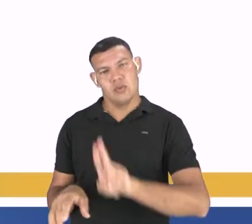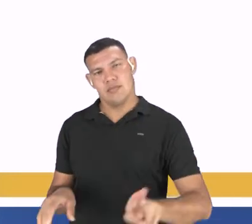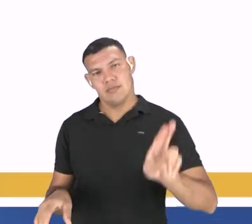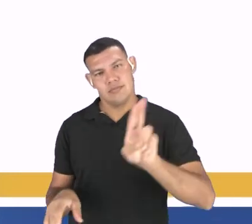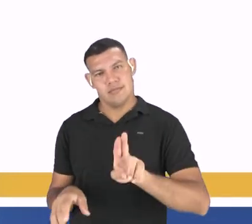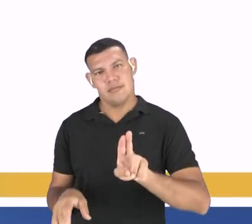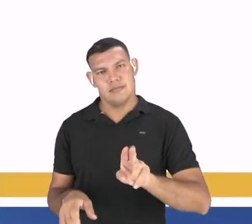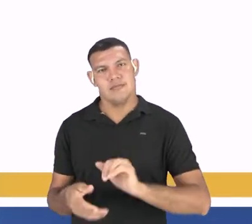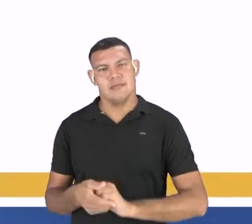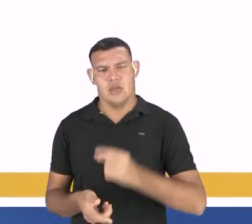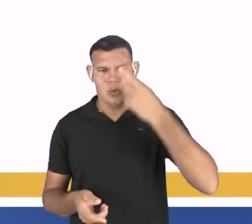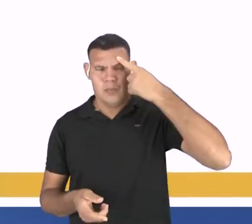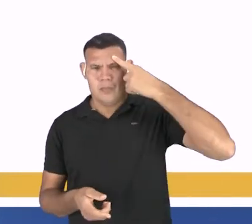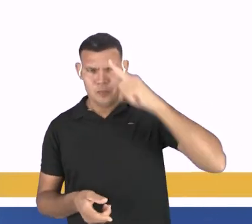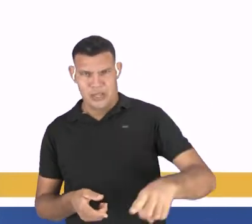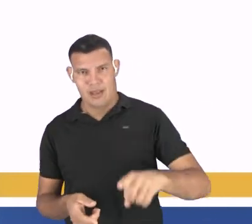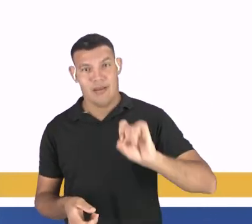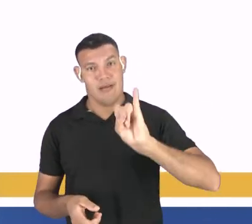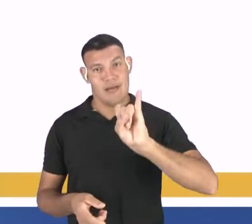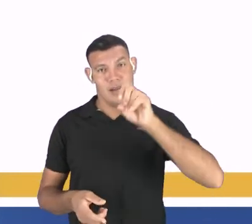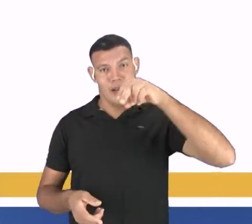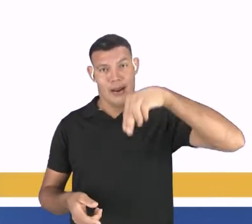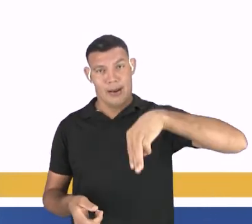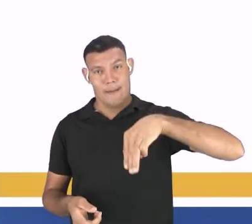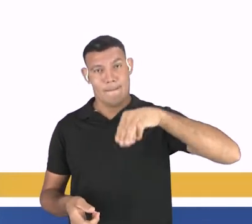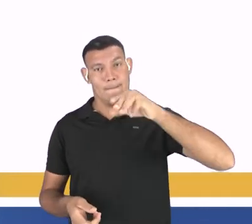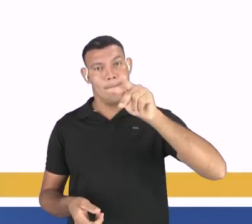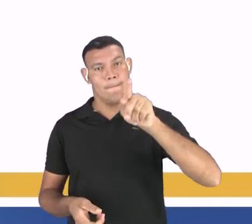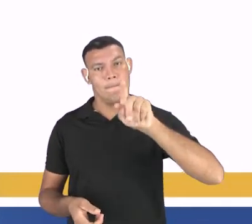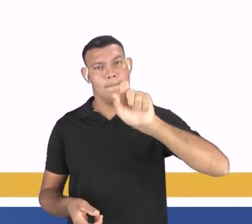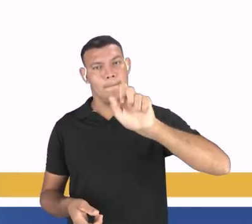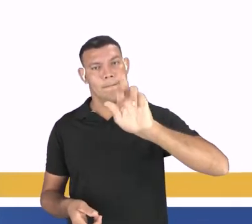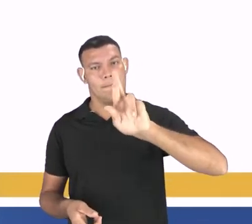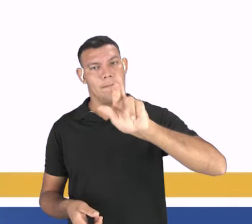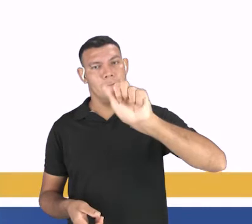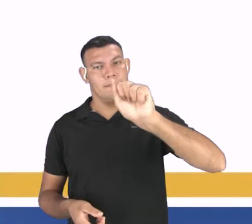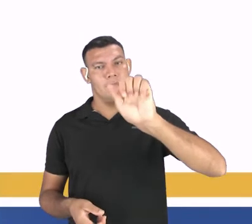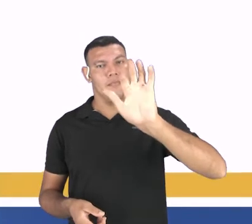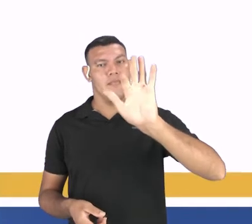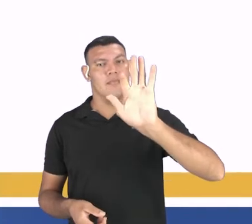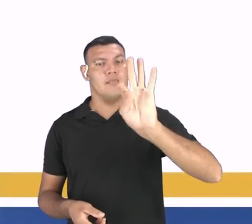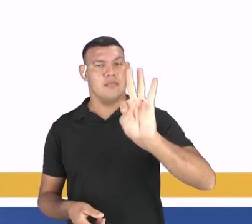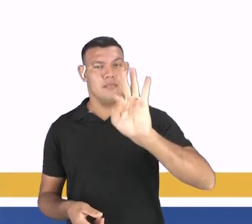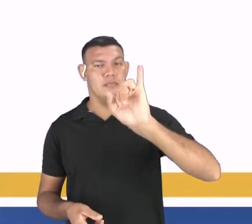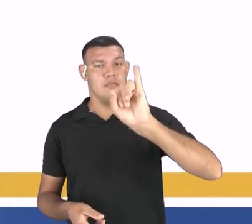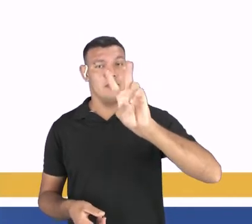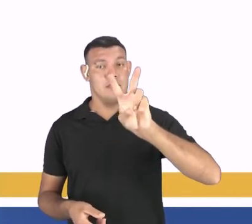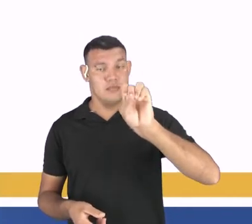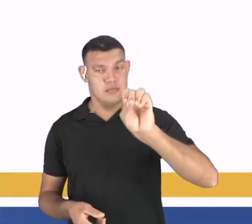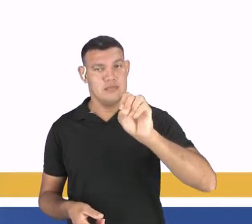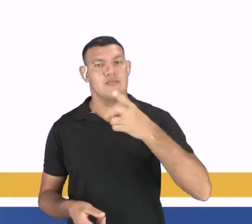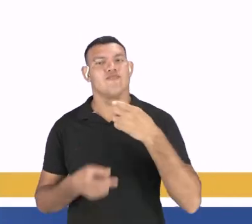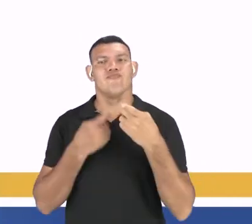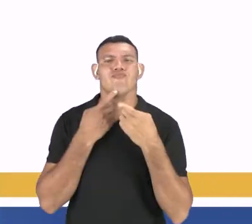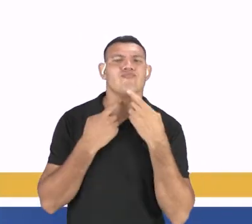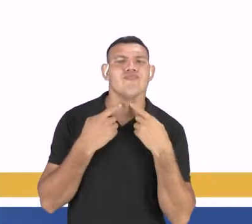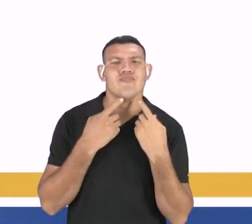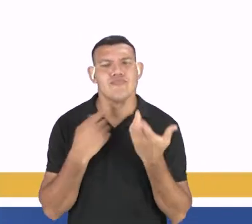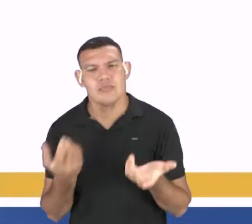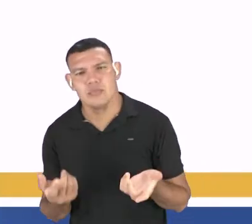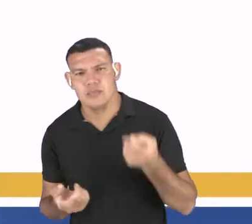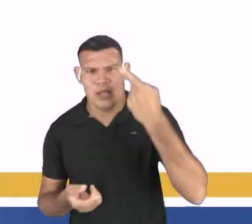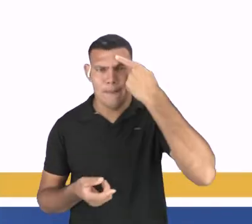imperativo. Lembra do imperativo que nós já estudamos lá no comecinho? Que expressa ordem, que expressa desejo. Também pode ser